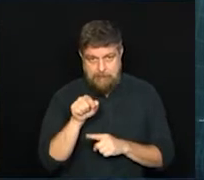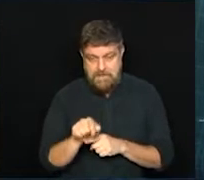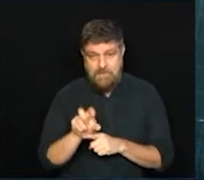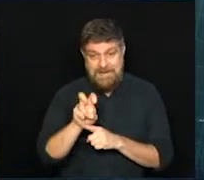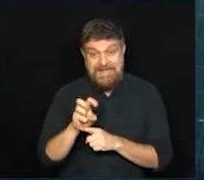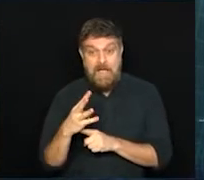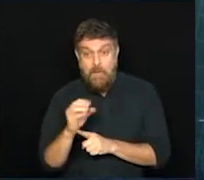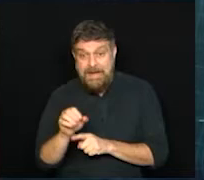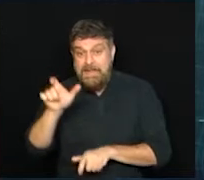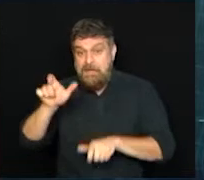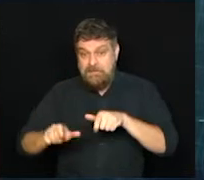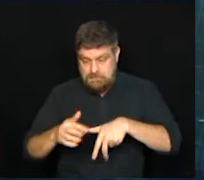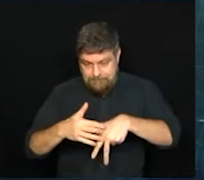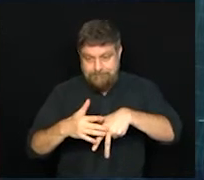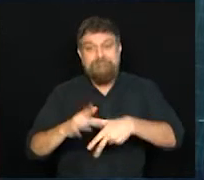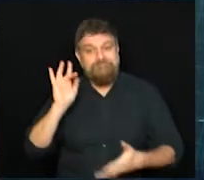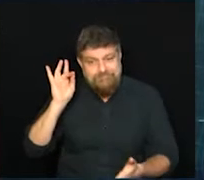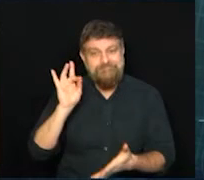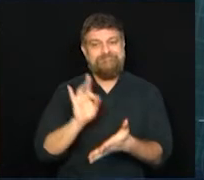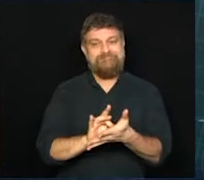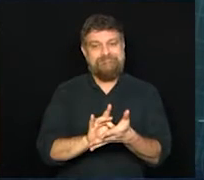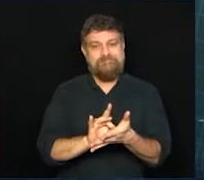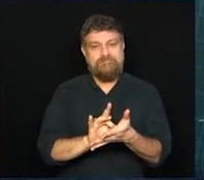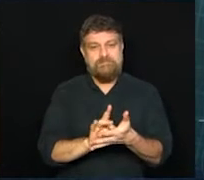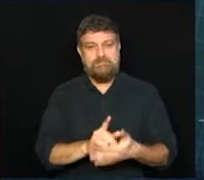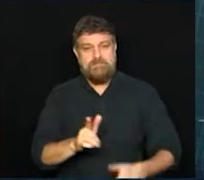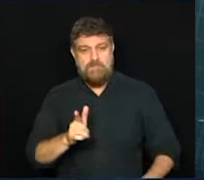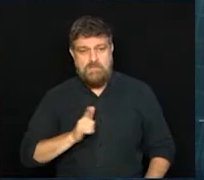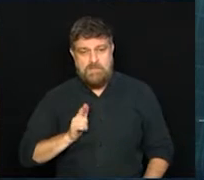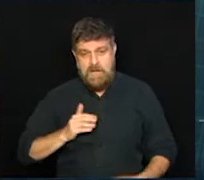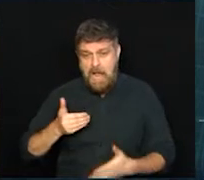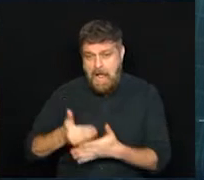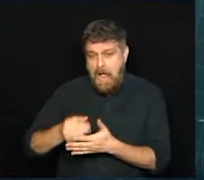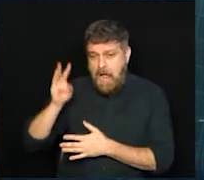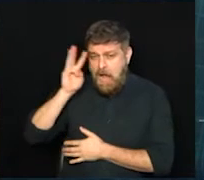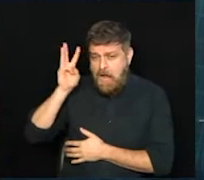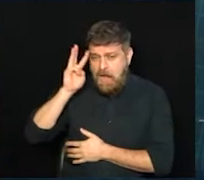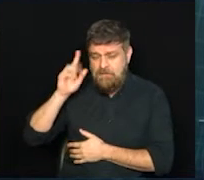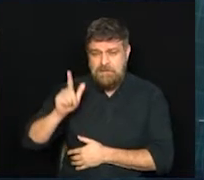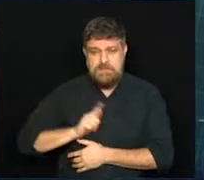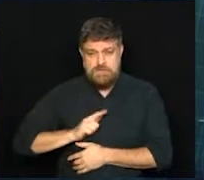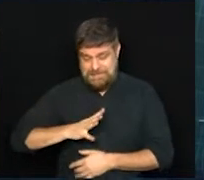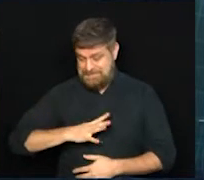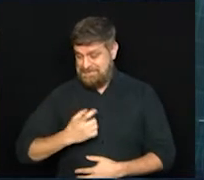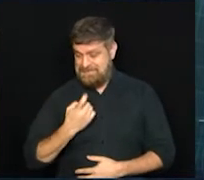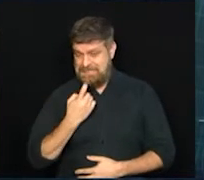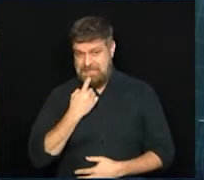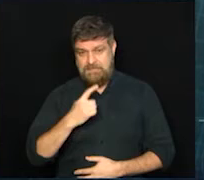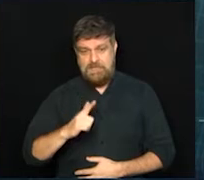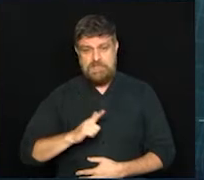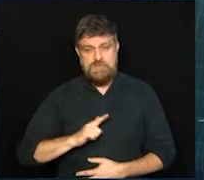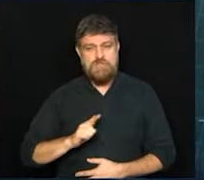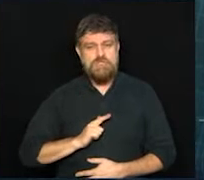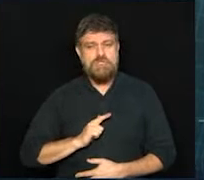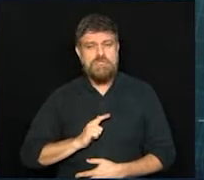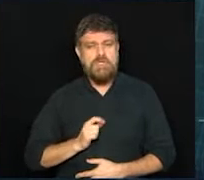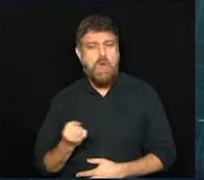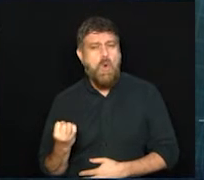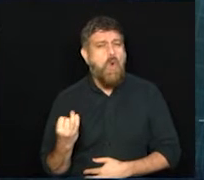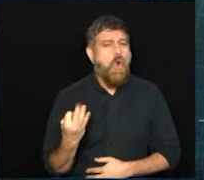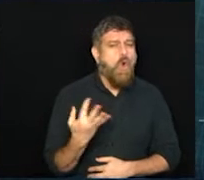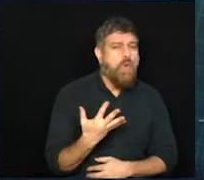321.540 casos confirmados da Covid-19 e até esta terça-feira em Campinas nós tínhamos